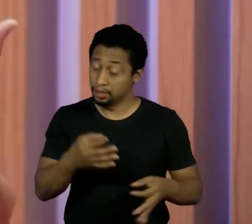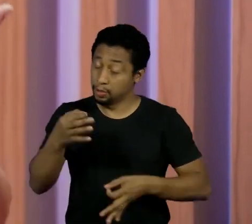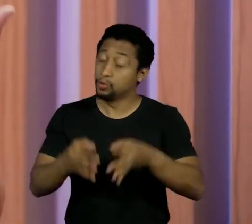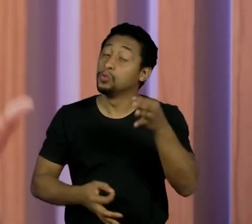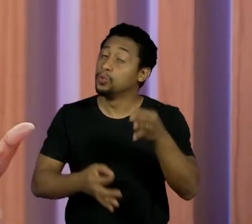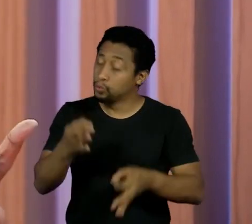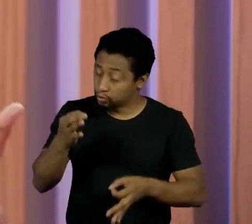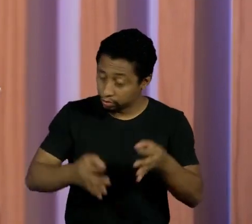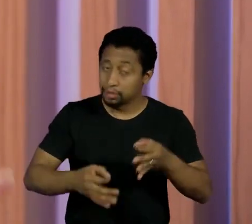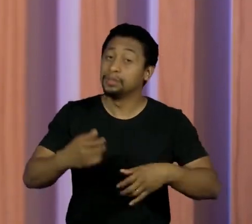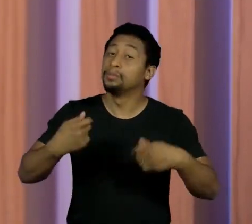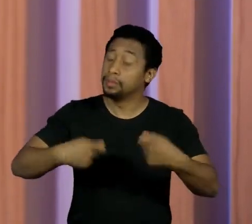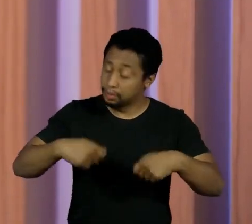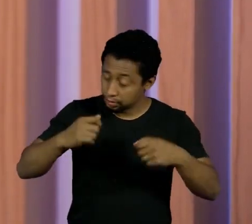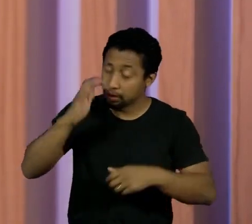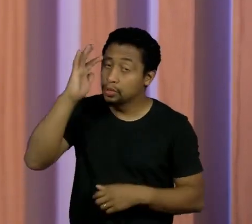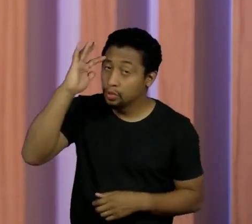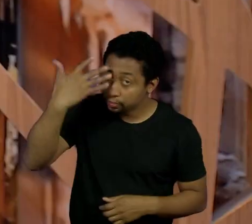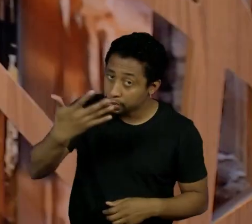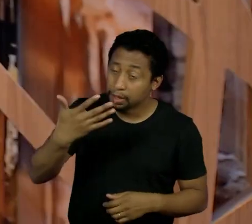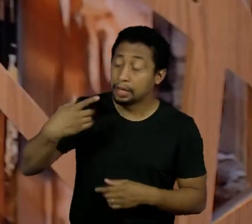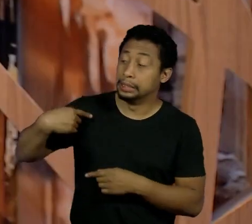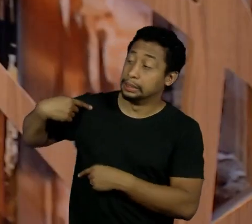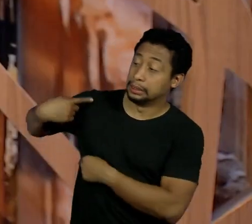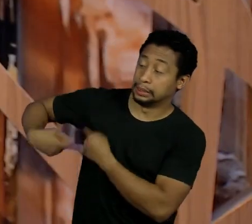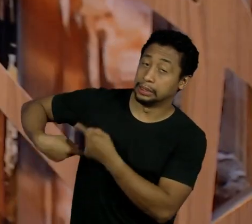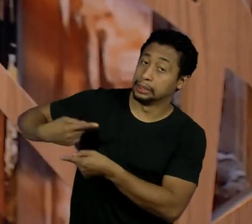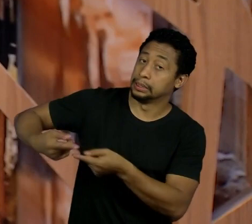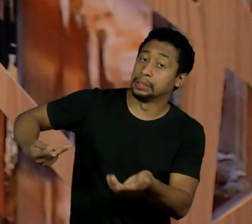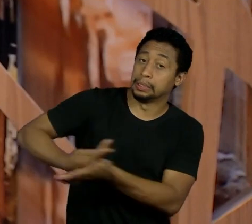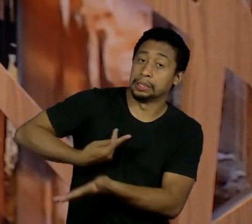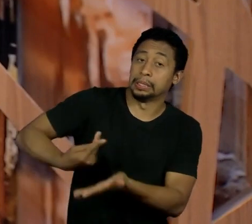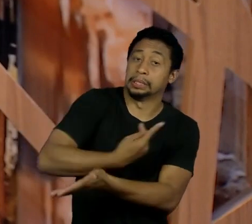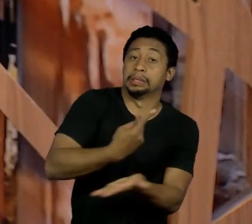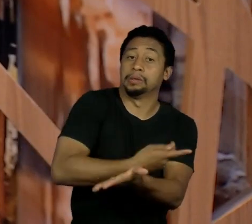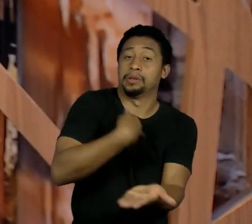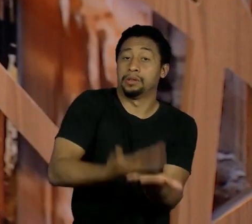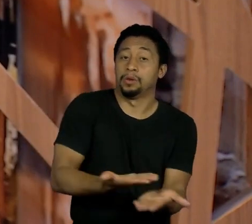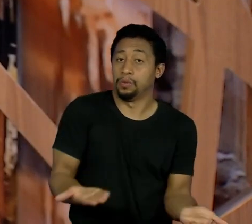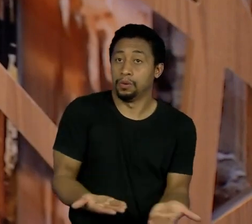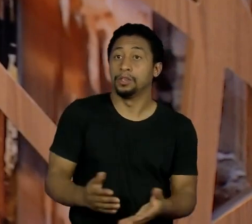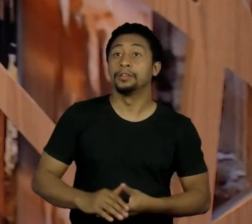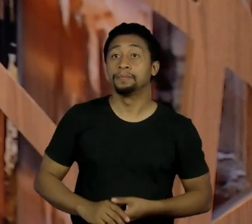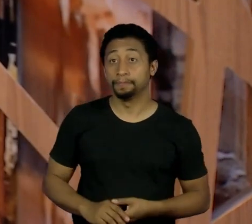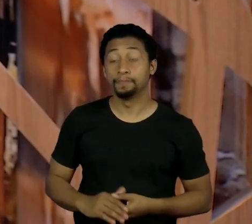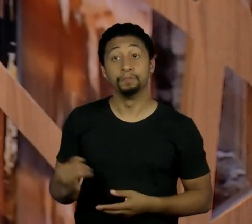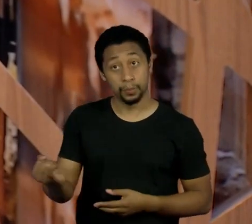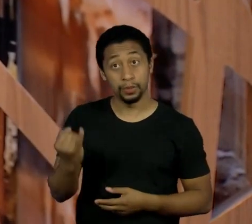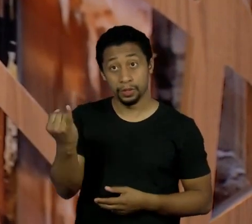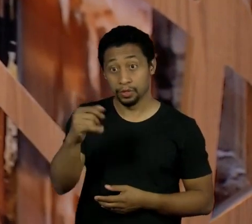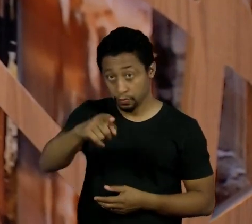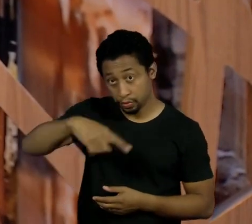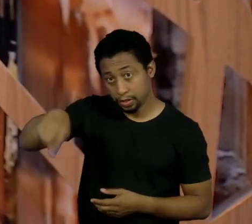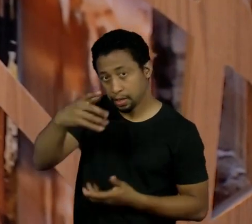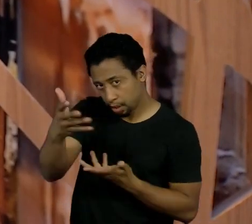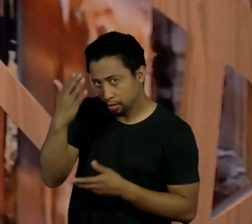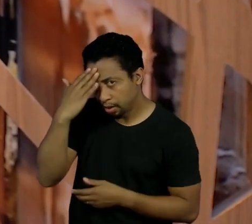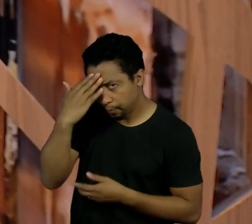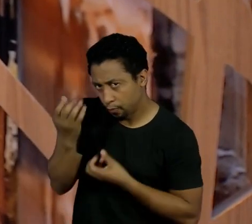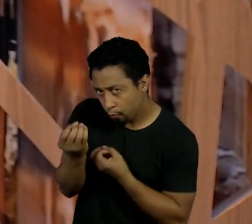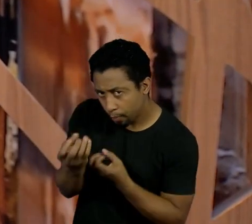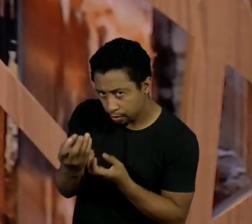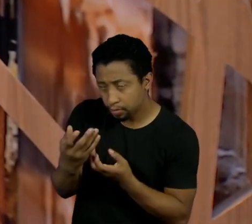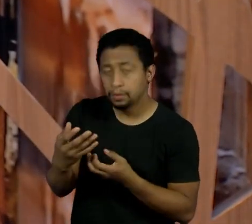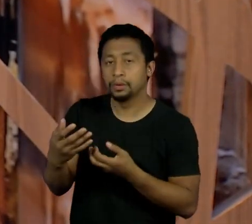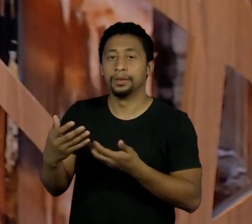Nos deve essa resposta. Muito importante, Cida, porque para quem gosta de números, o Tribunal de Justiça do Estado de São